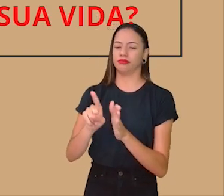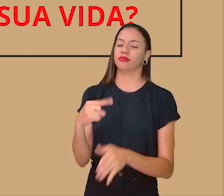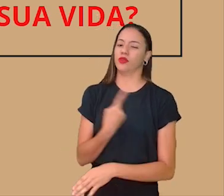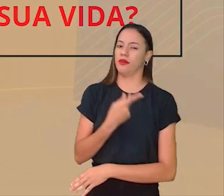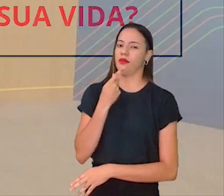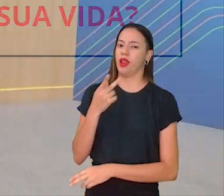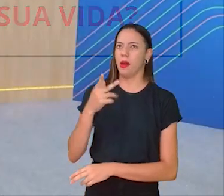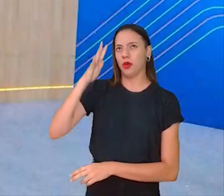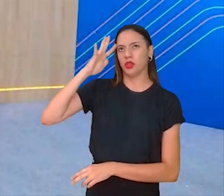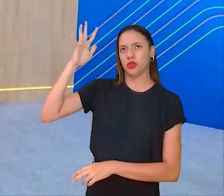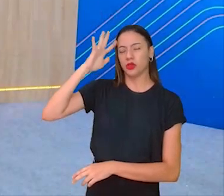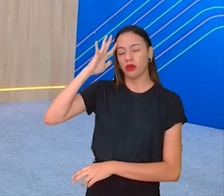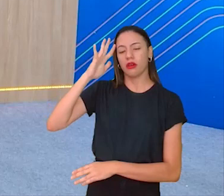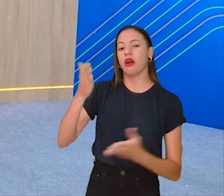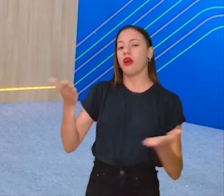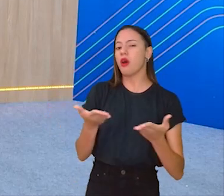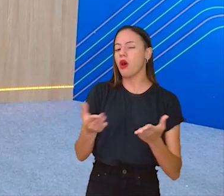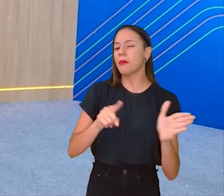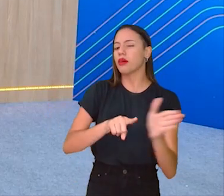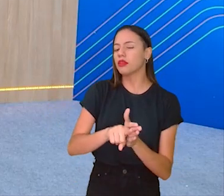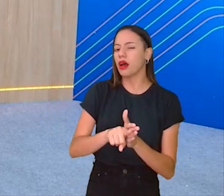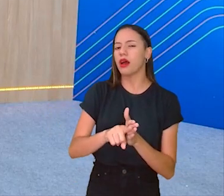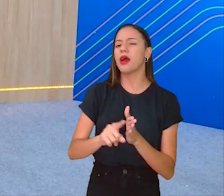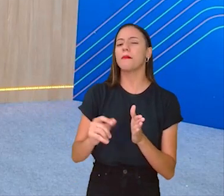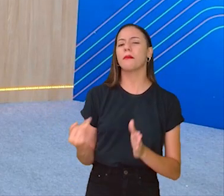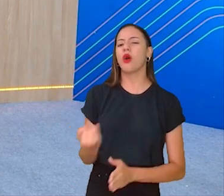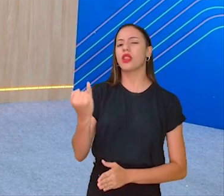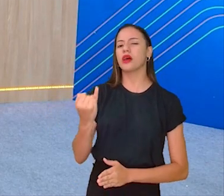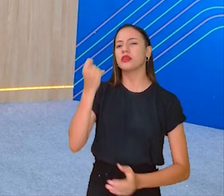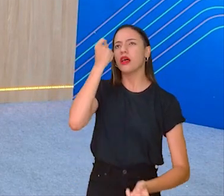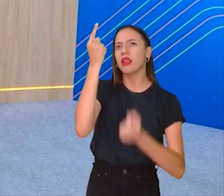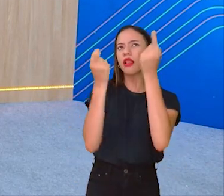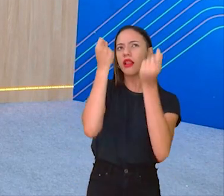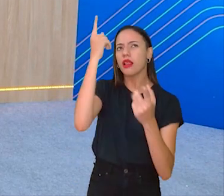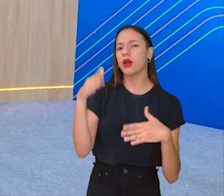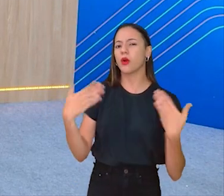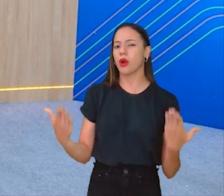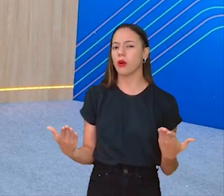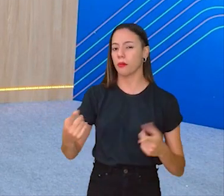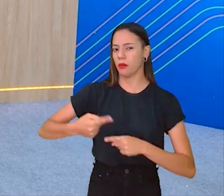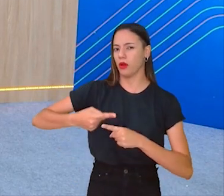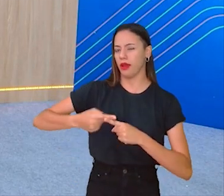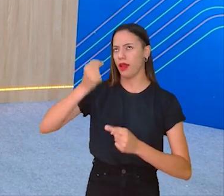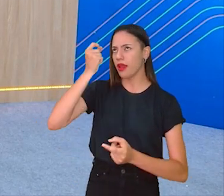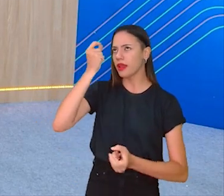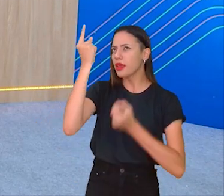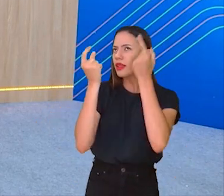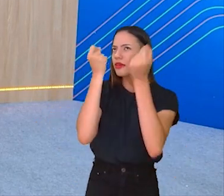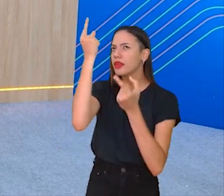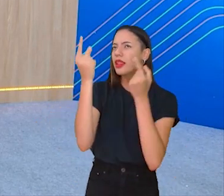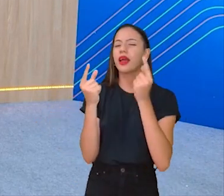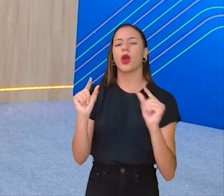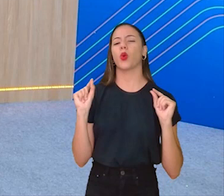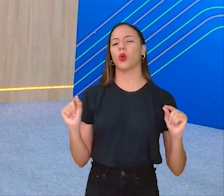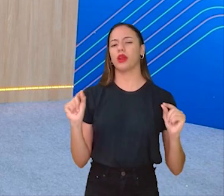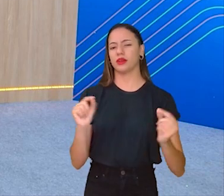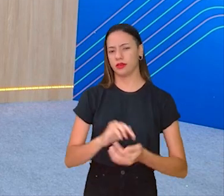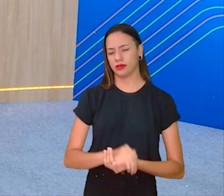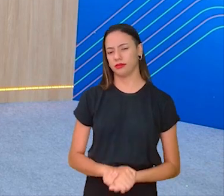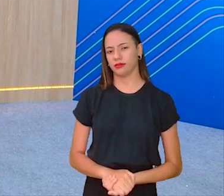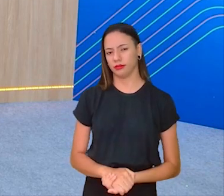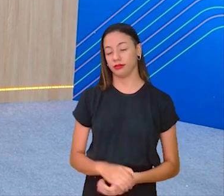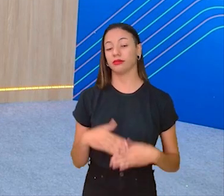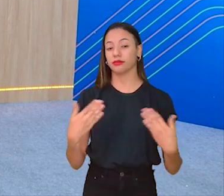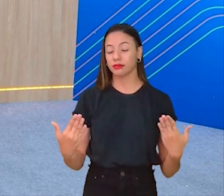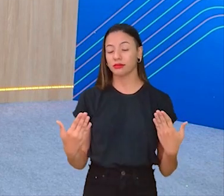sonho, agora é da criatividade, né? Porque a ideia de criatividade, né? O que é criatividade? Né? Então,